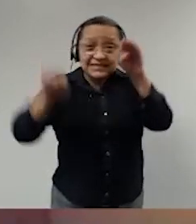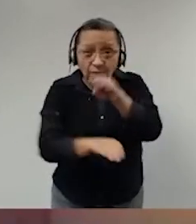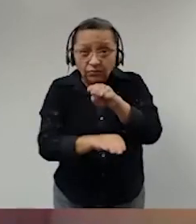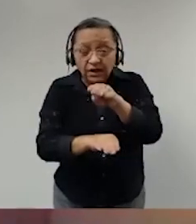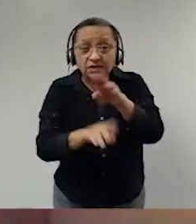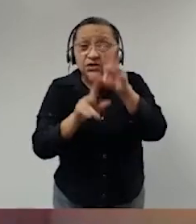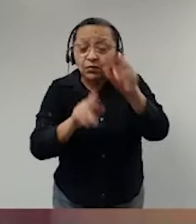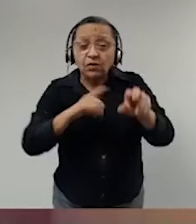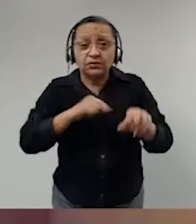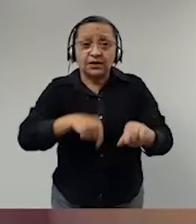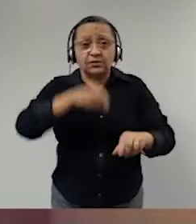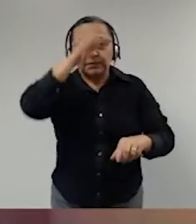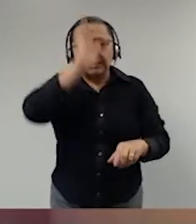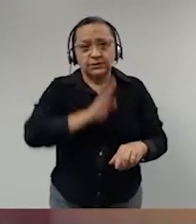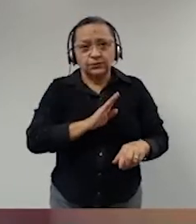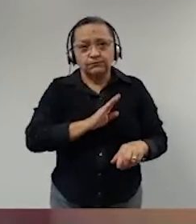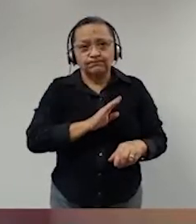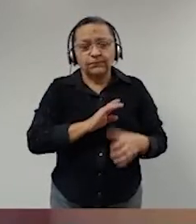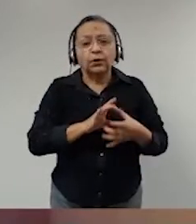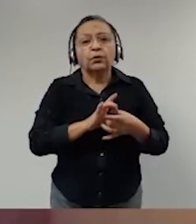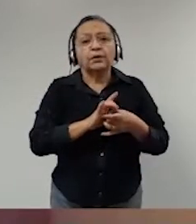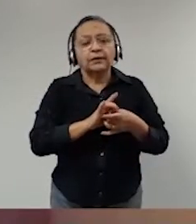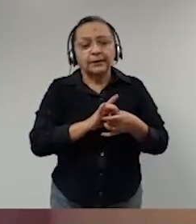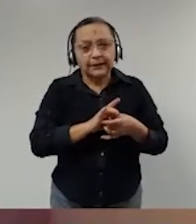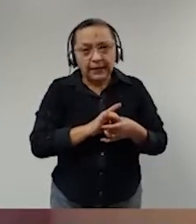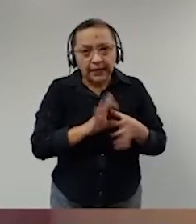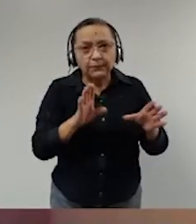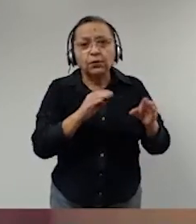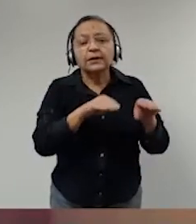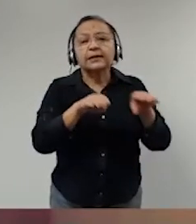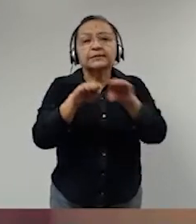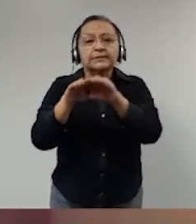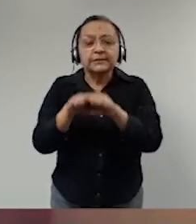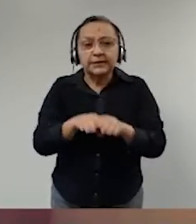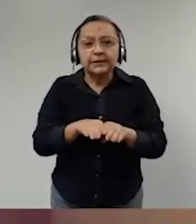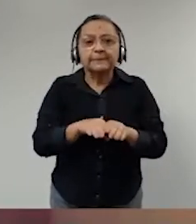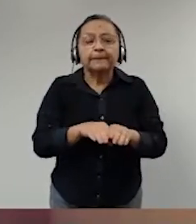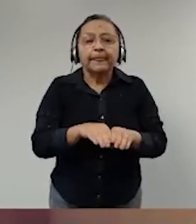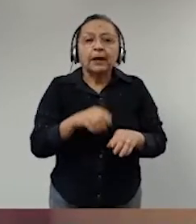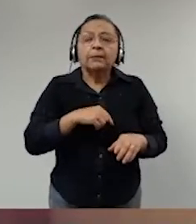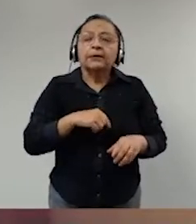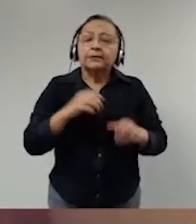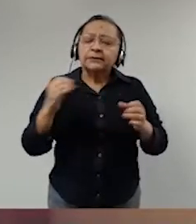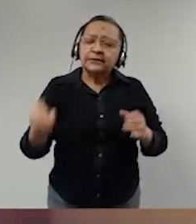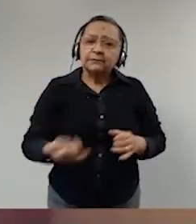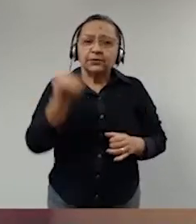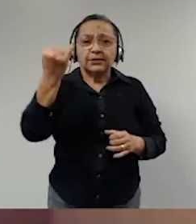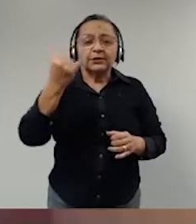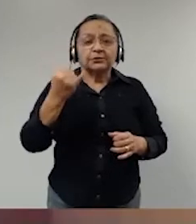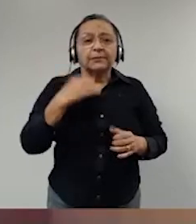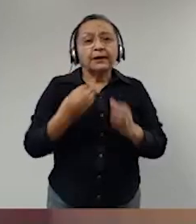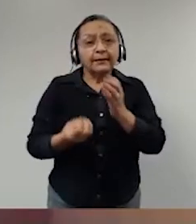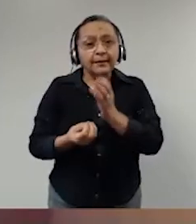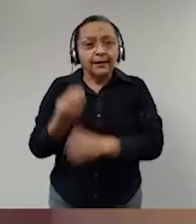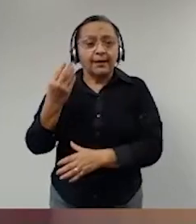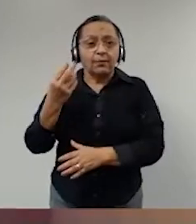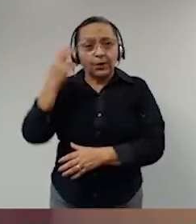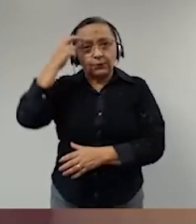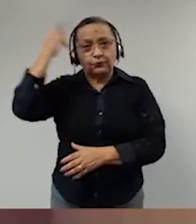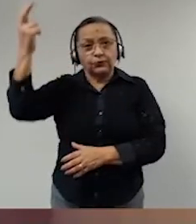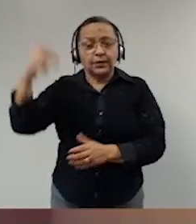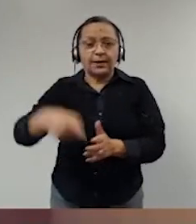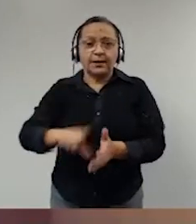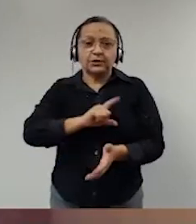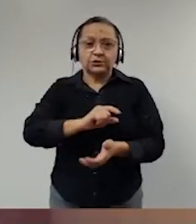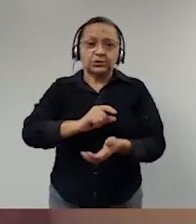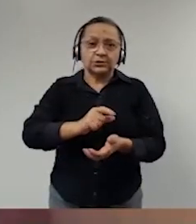são fundamentais para estruturar uma cultura antidemocrática e autoritária, que é o que marca a história do Brasil. O